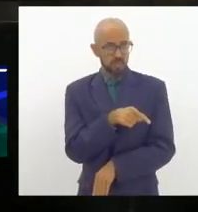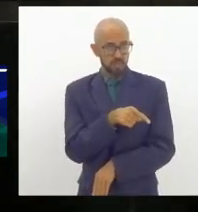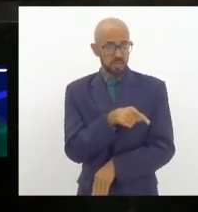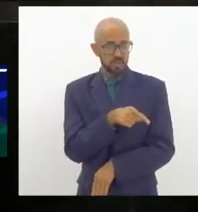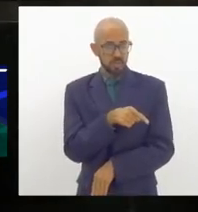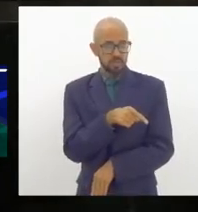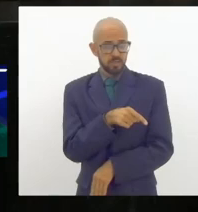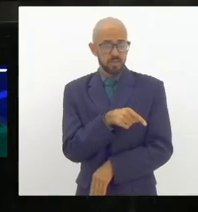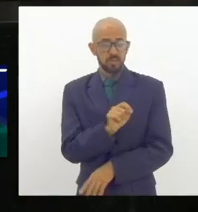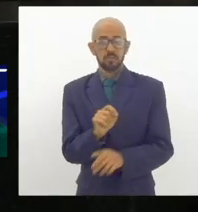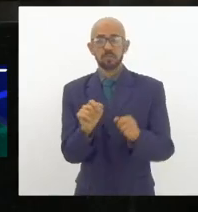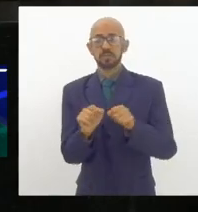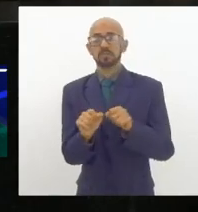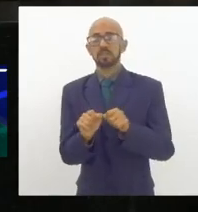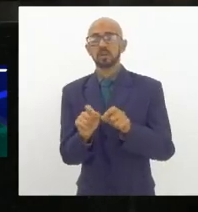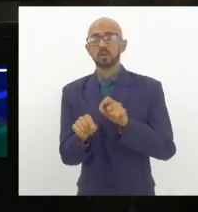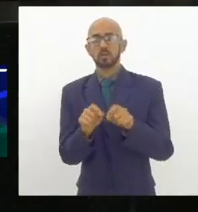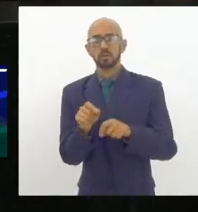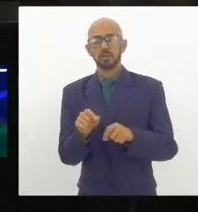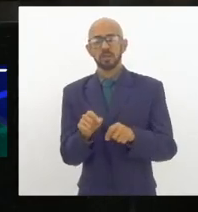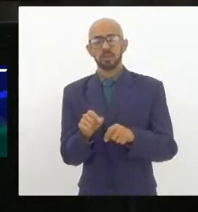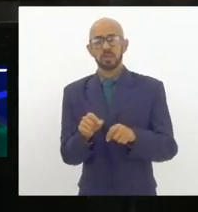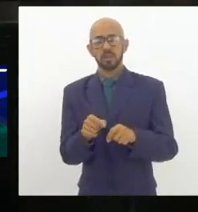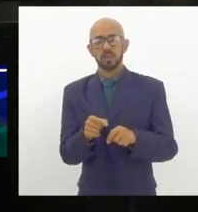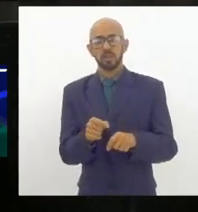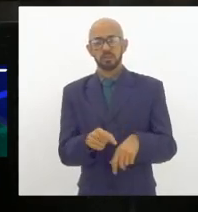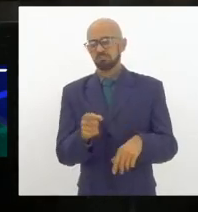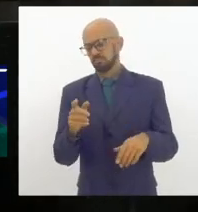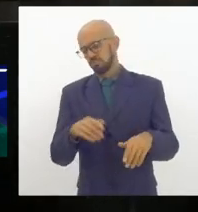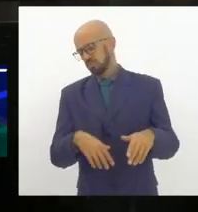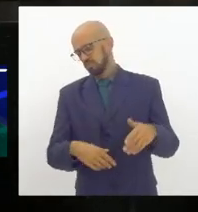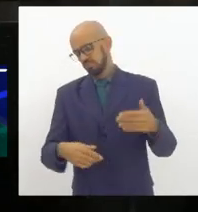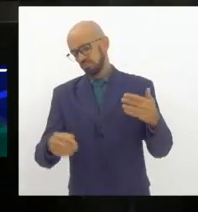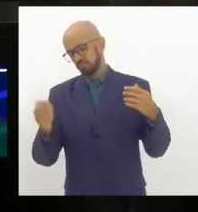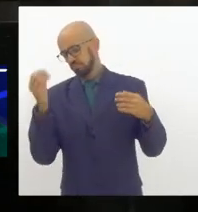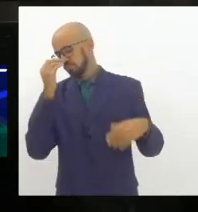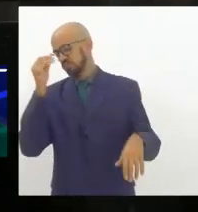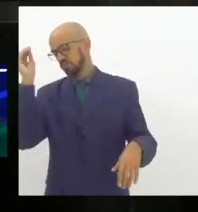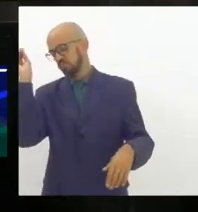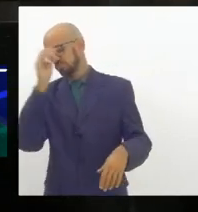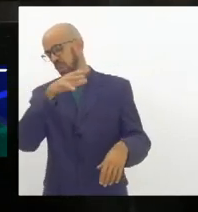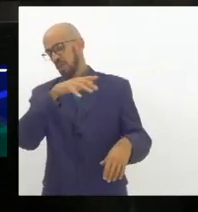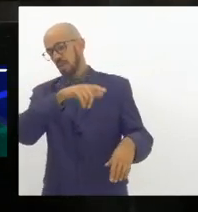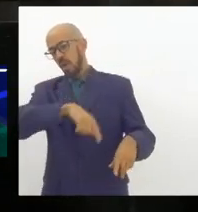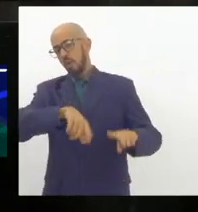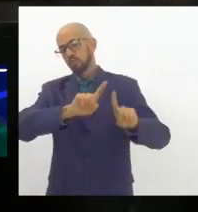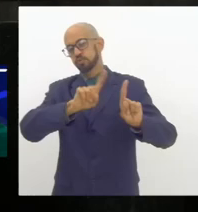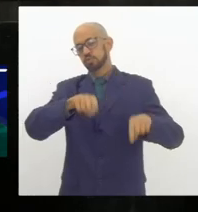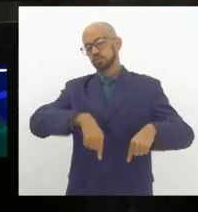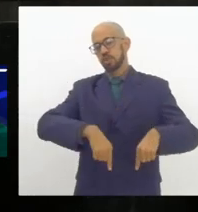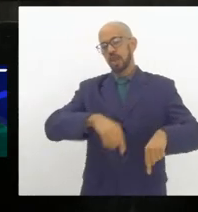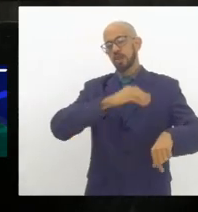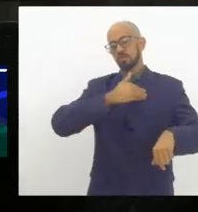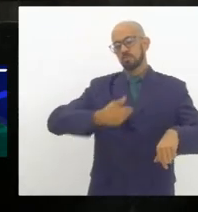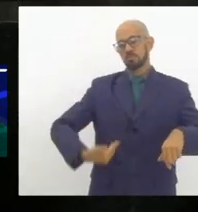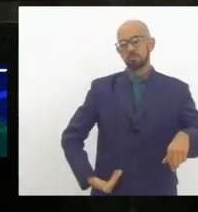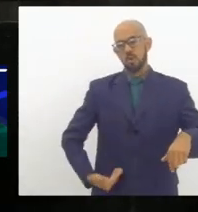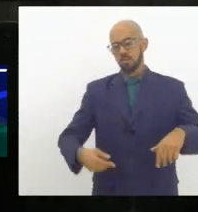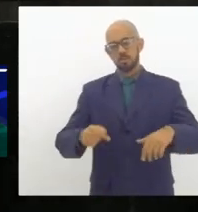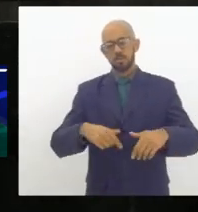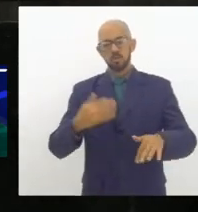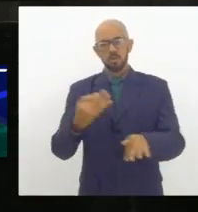e jogar nas costas do funcionário público as mazelas da má gestão